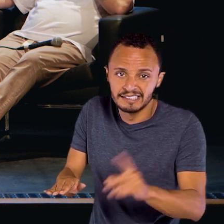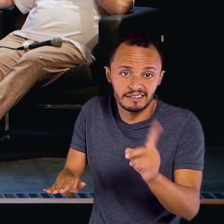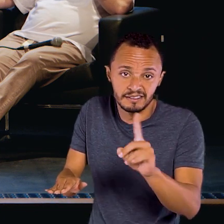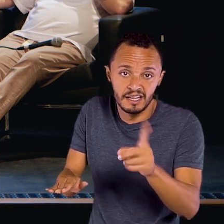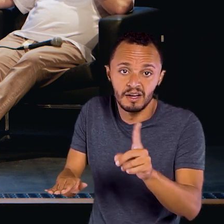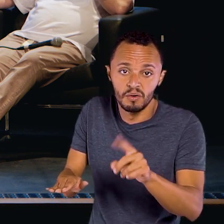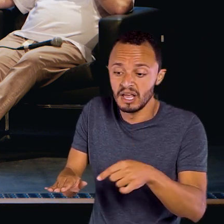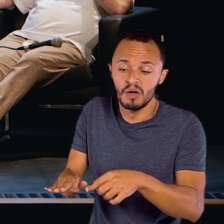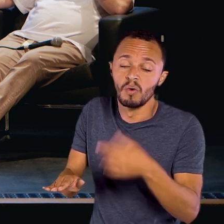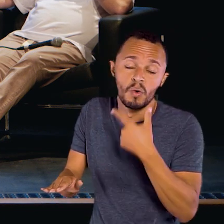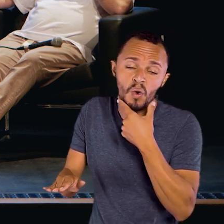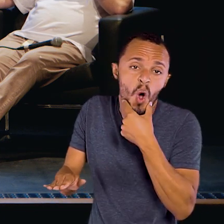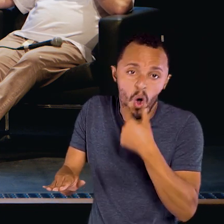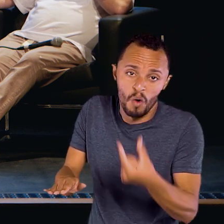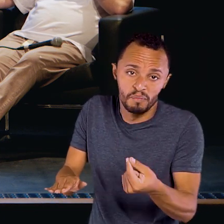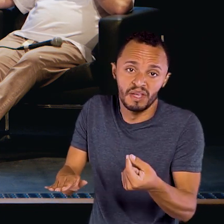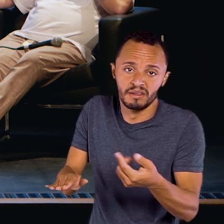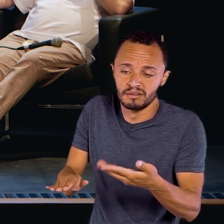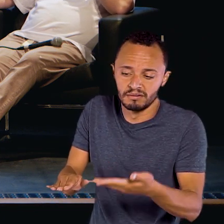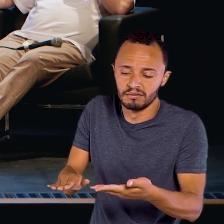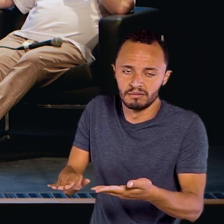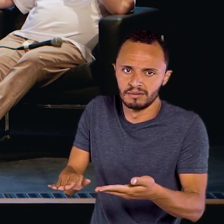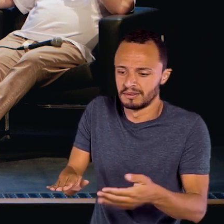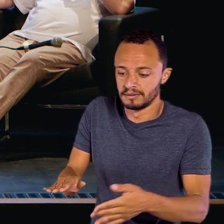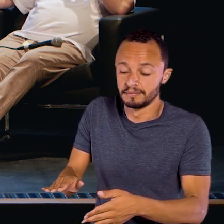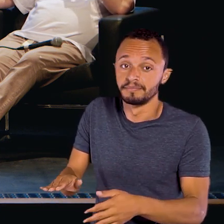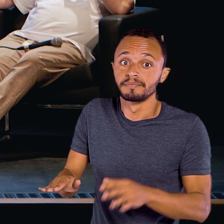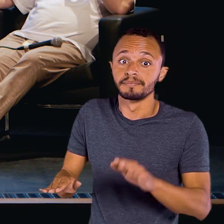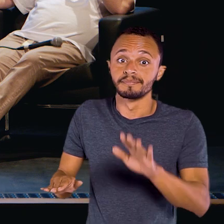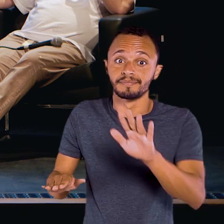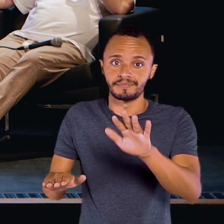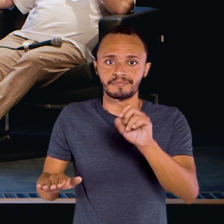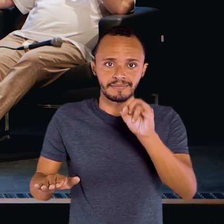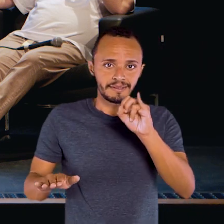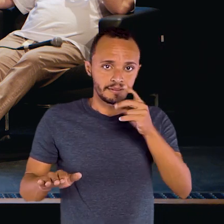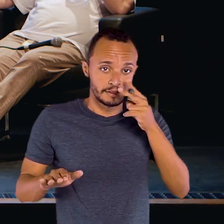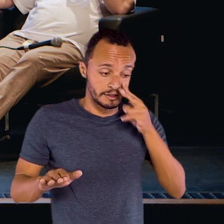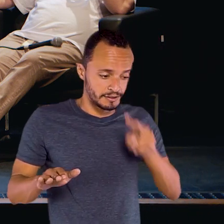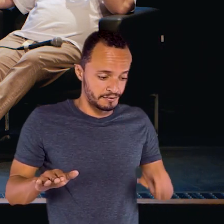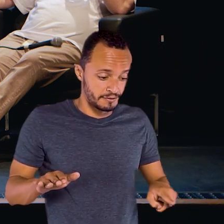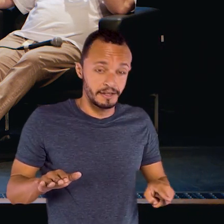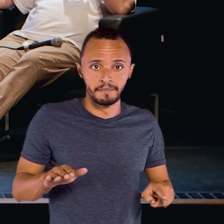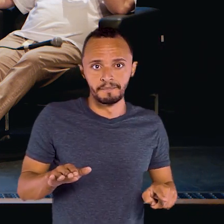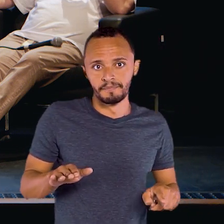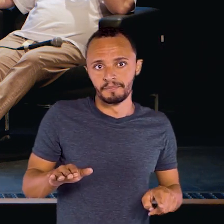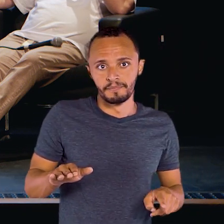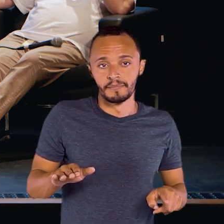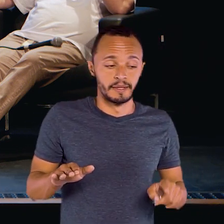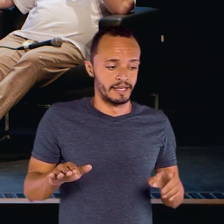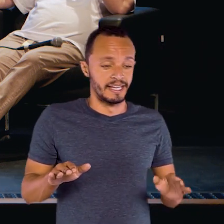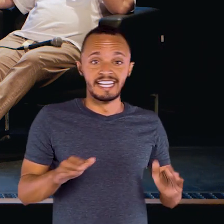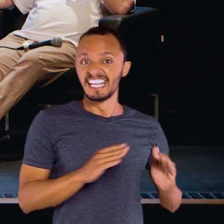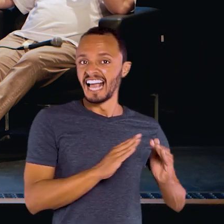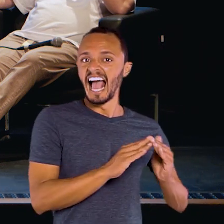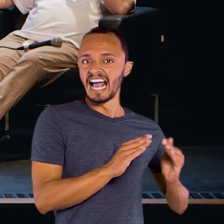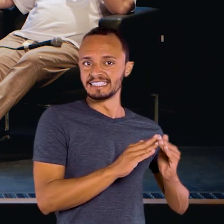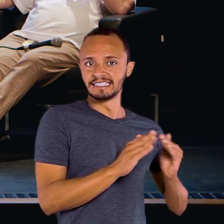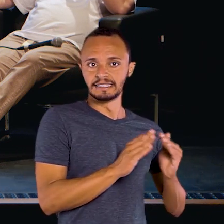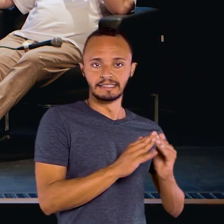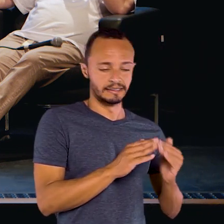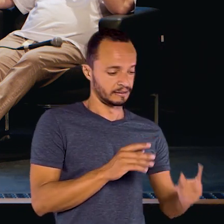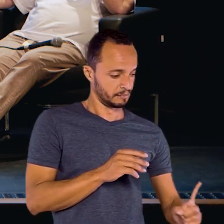não, imagina. Não é. Mas, quando você olha uma criança de 8 anos que está dentro da sua casa, né, você